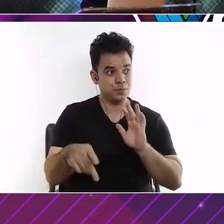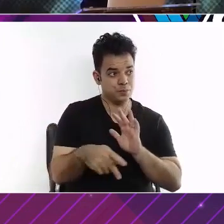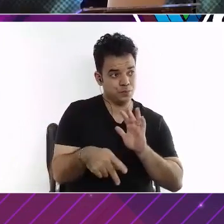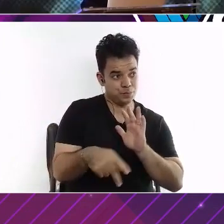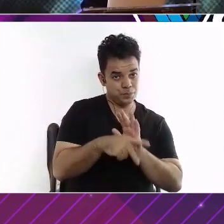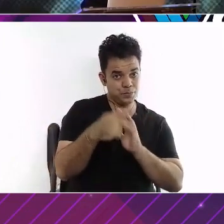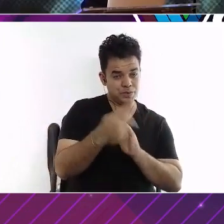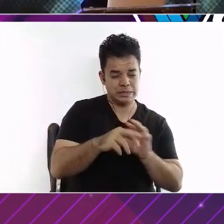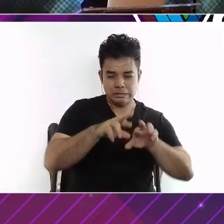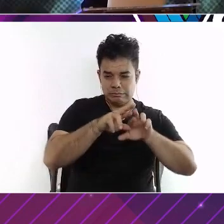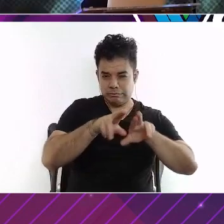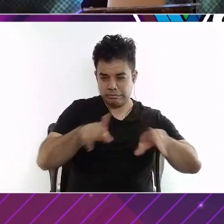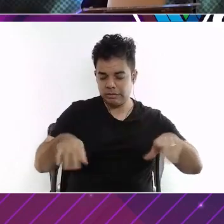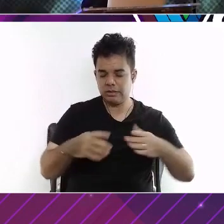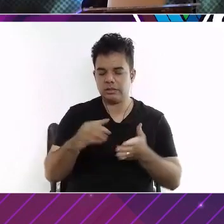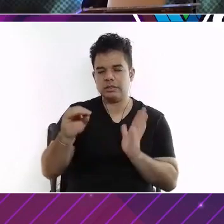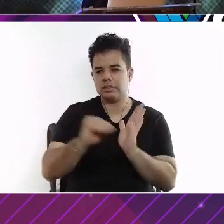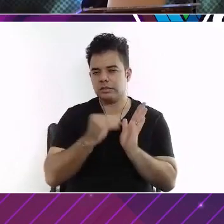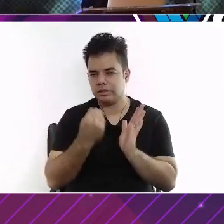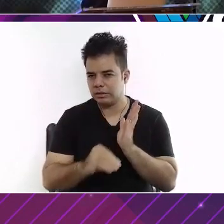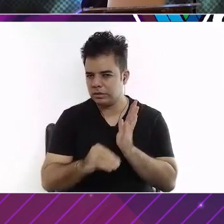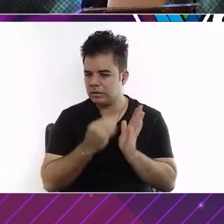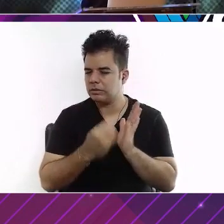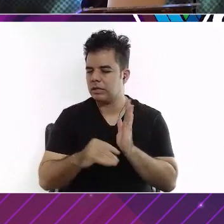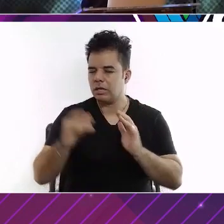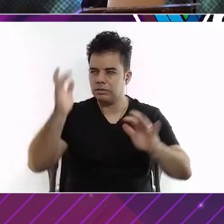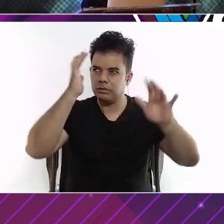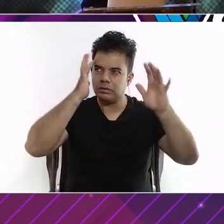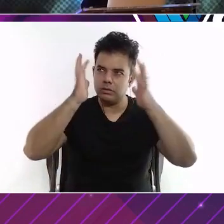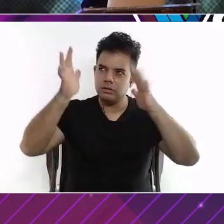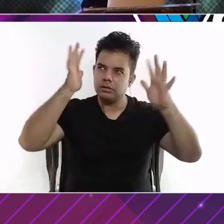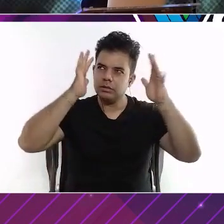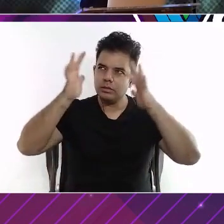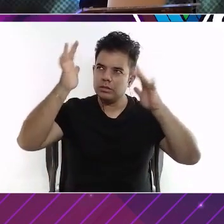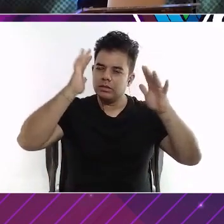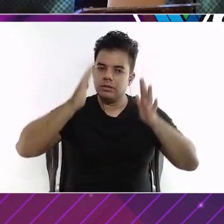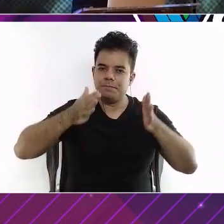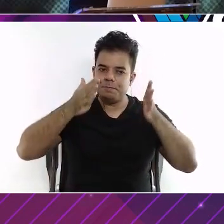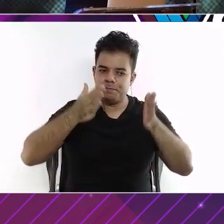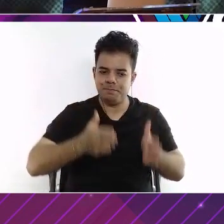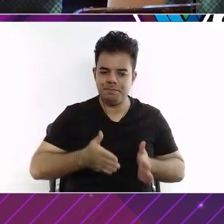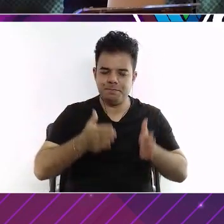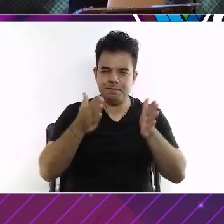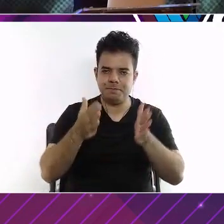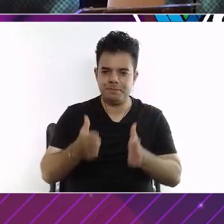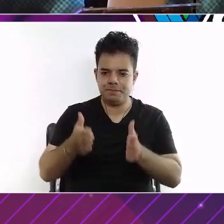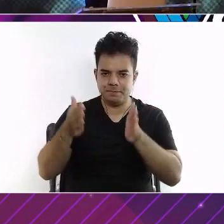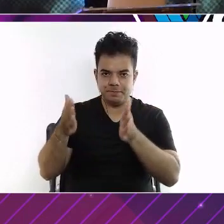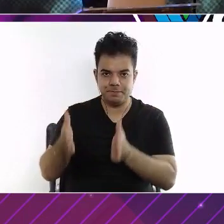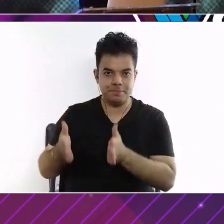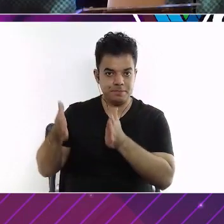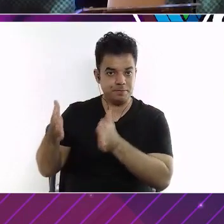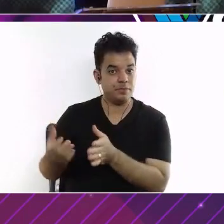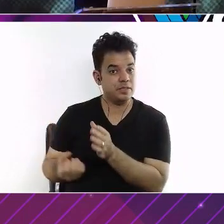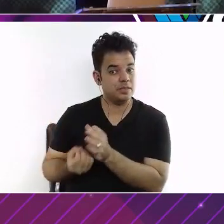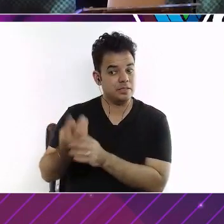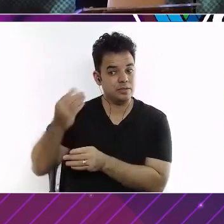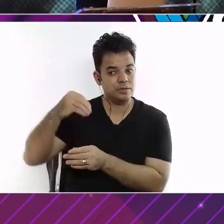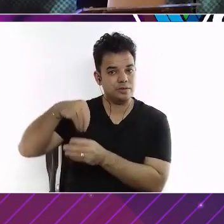de design que desenham o pensamento, ele é um processo como um todo de criação de uma cultura, de